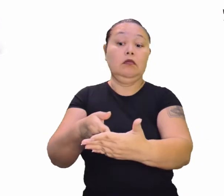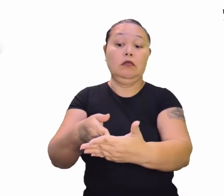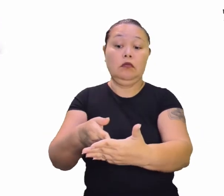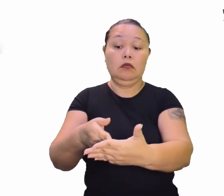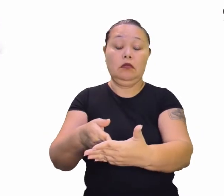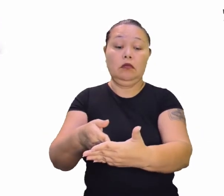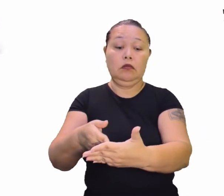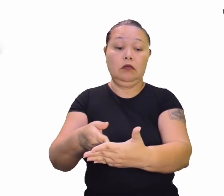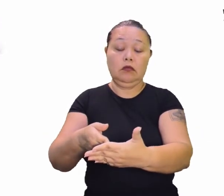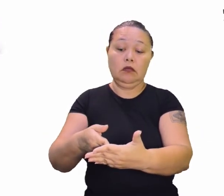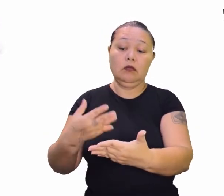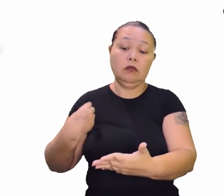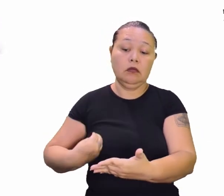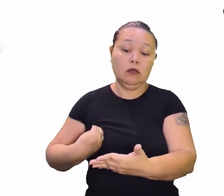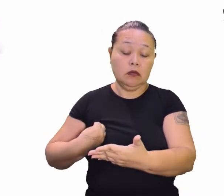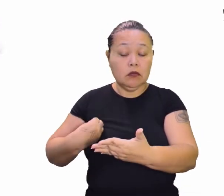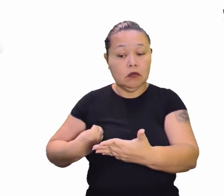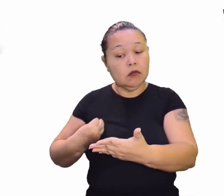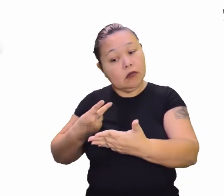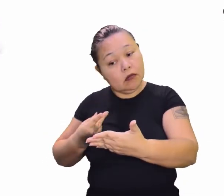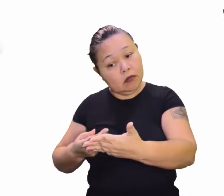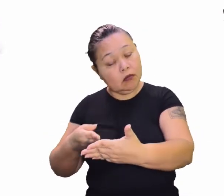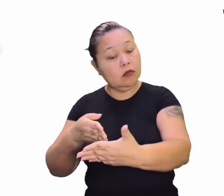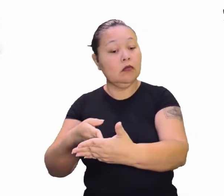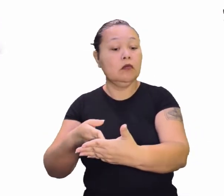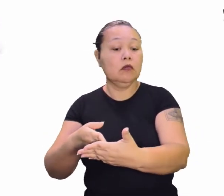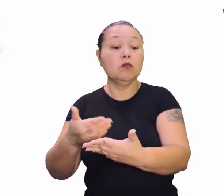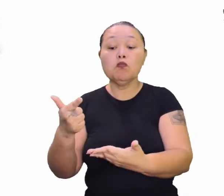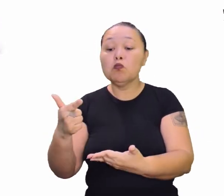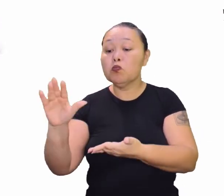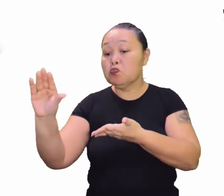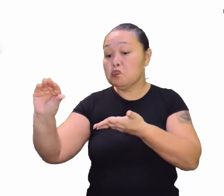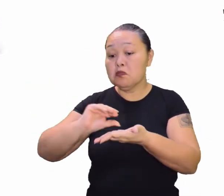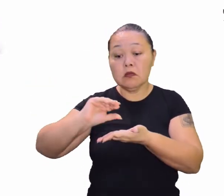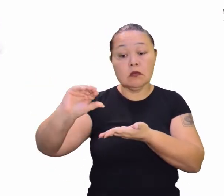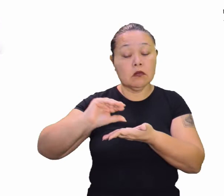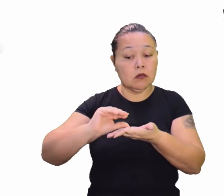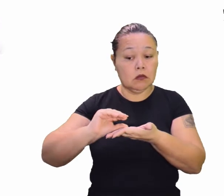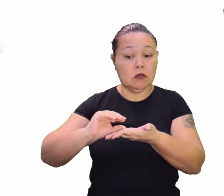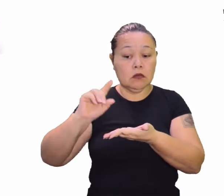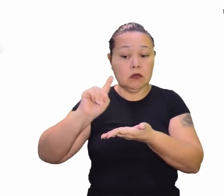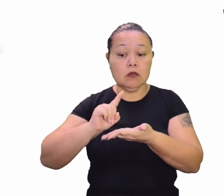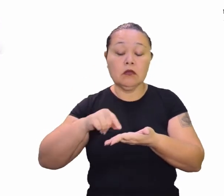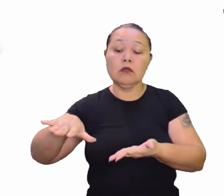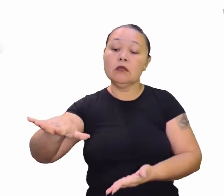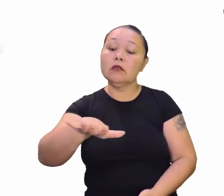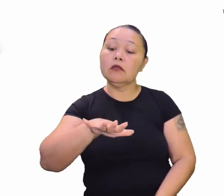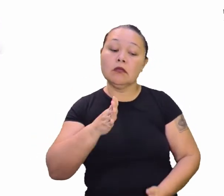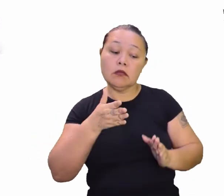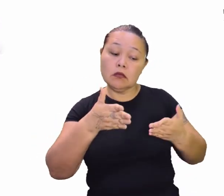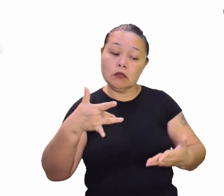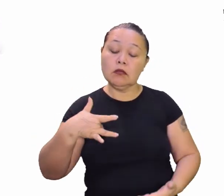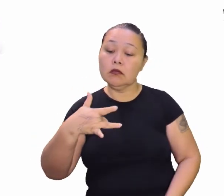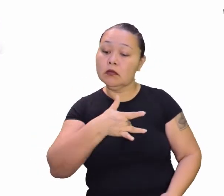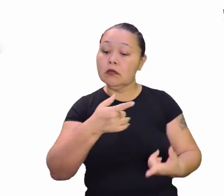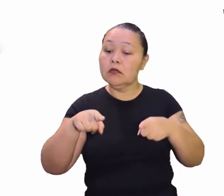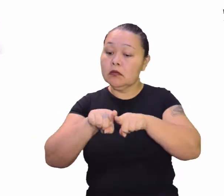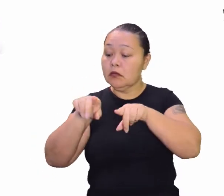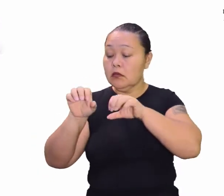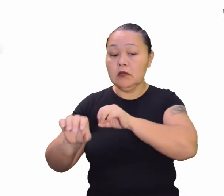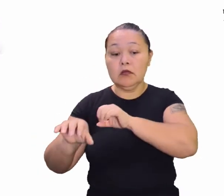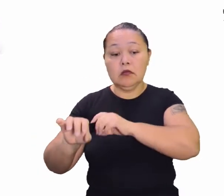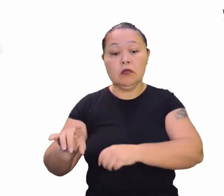viverem, não é isso? E se não tem muito investimento, principalmente em saúde e educação, isso aqui vai